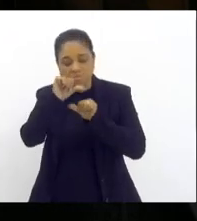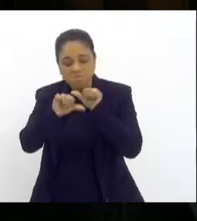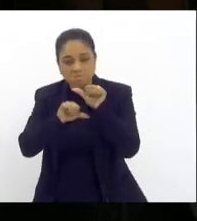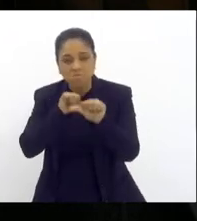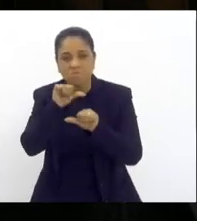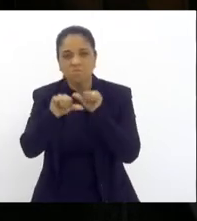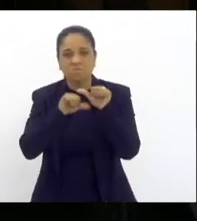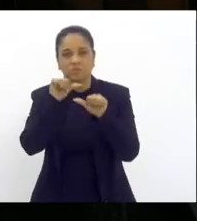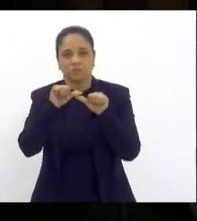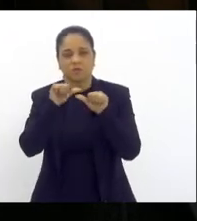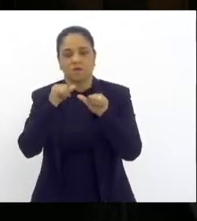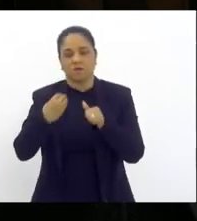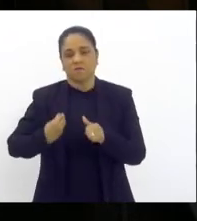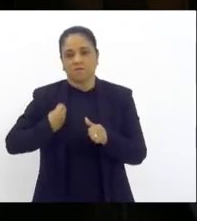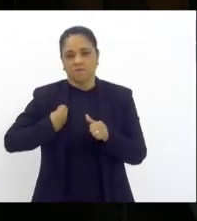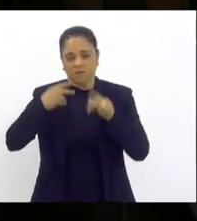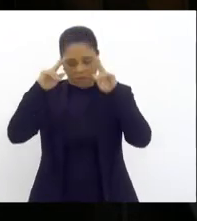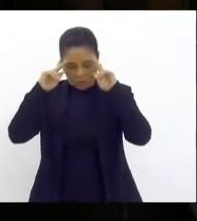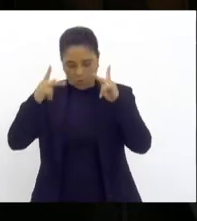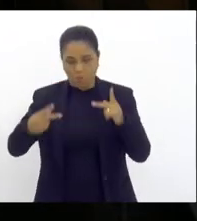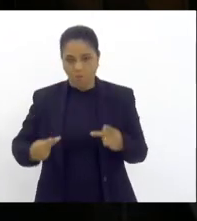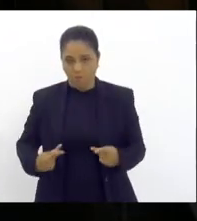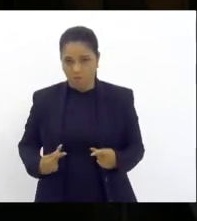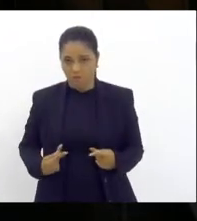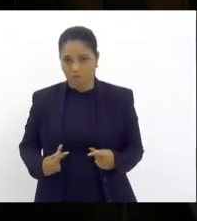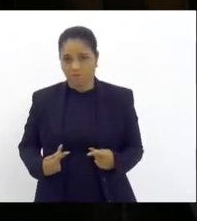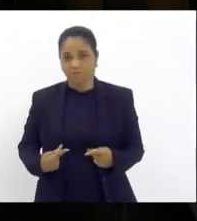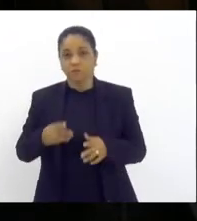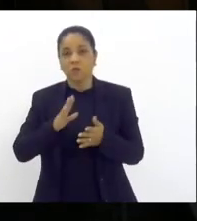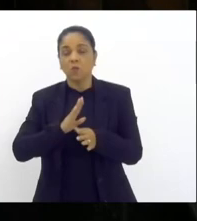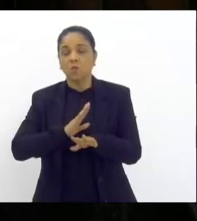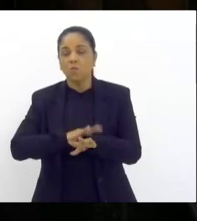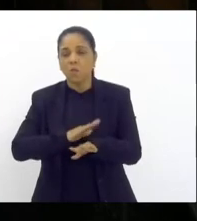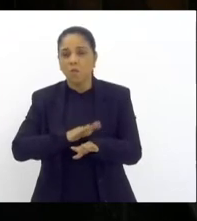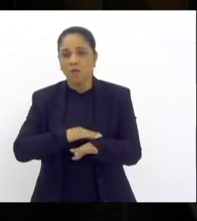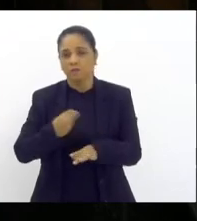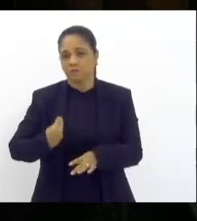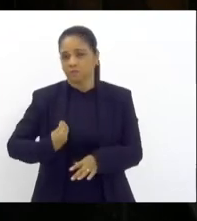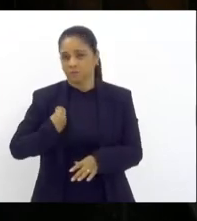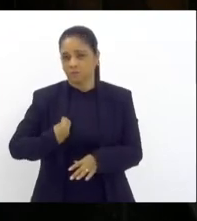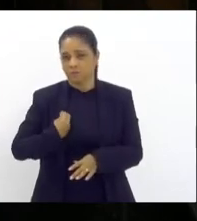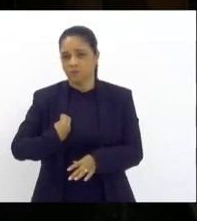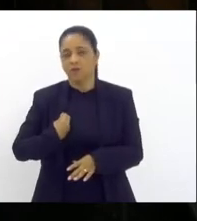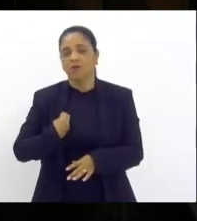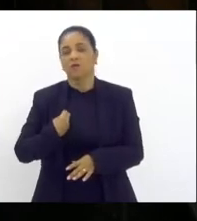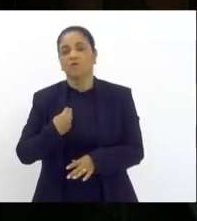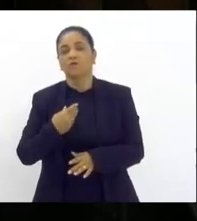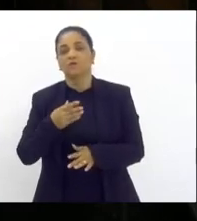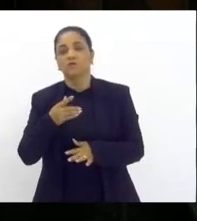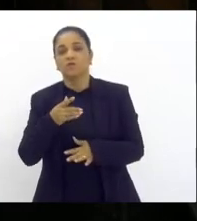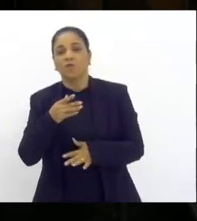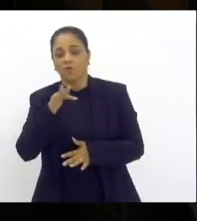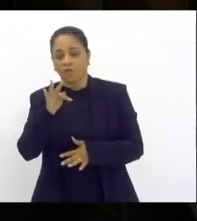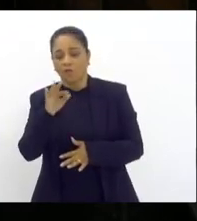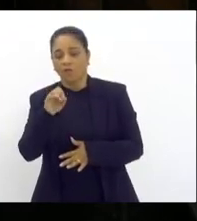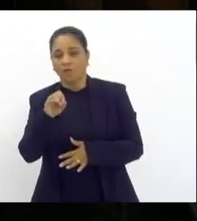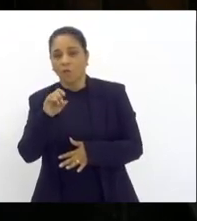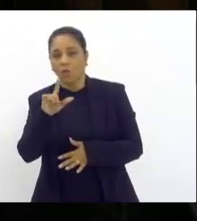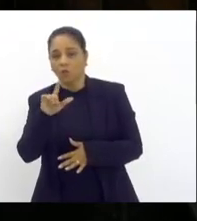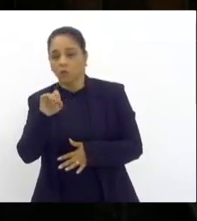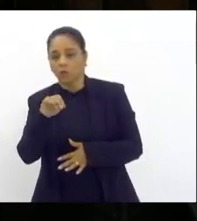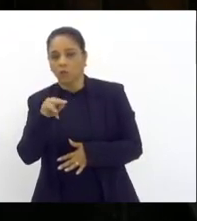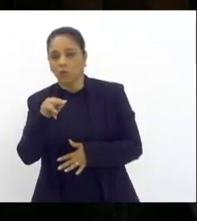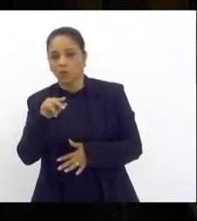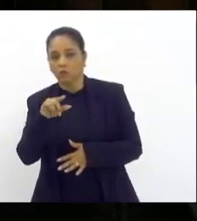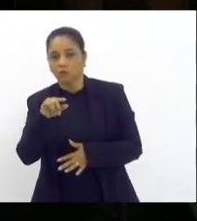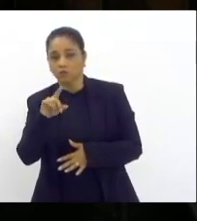na vida humana. E, em determinado momento da minha vida, eu fui fazer fonoaudiologia e vi na prática como